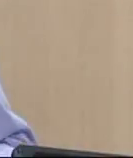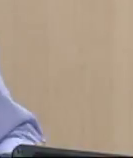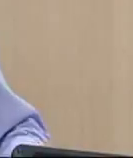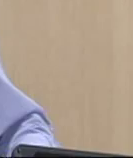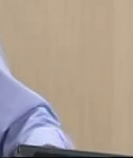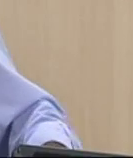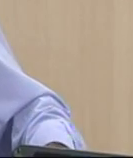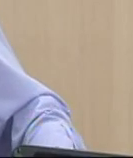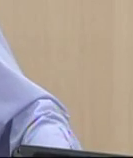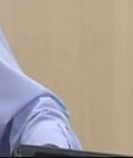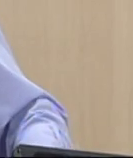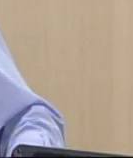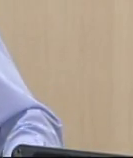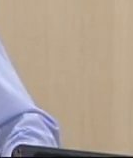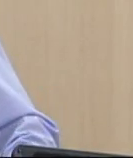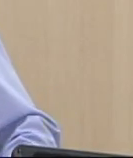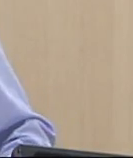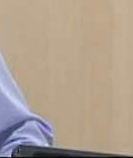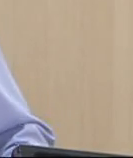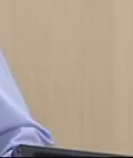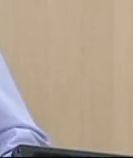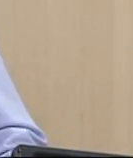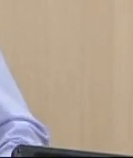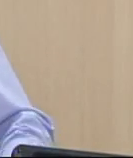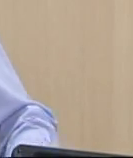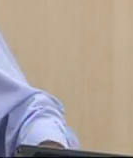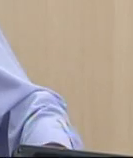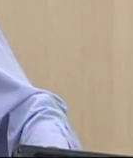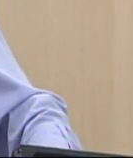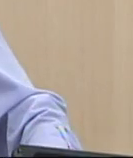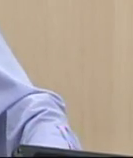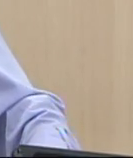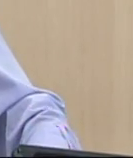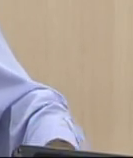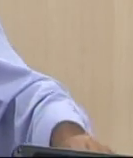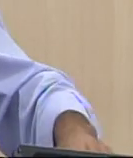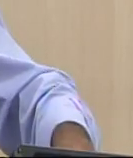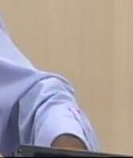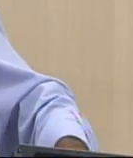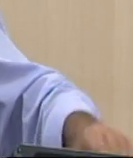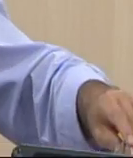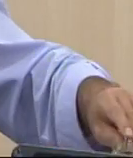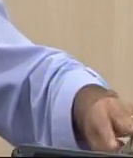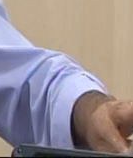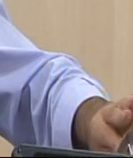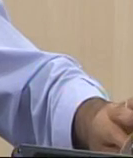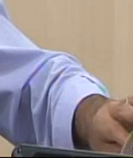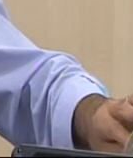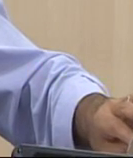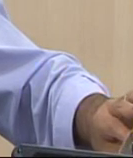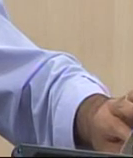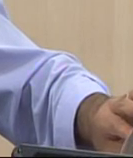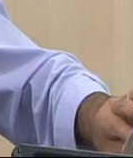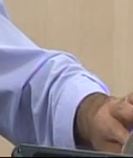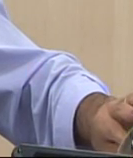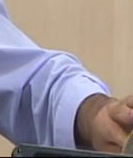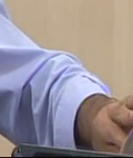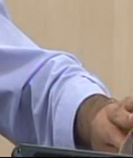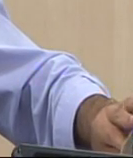pública, em que visamos discutir algumas questões ligadas